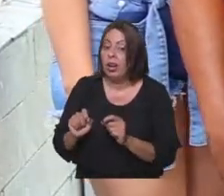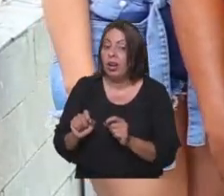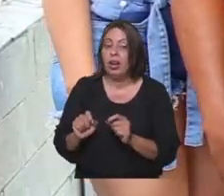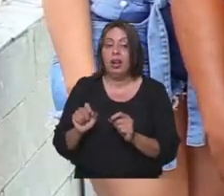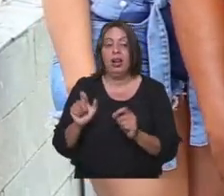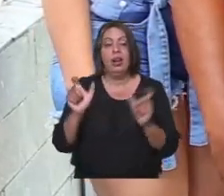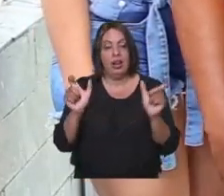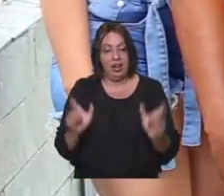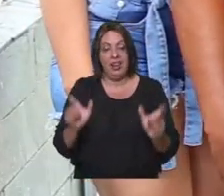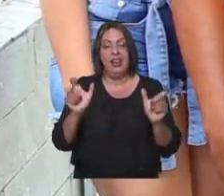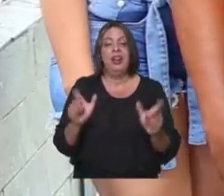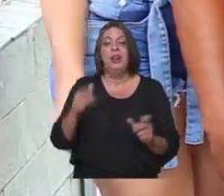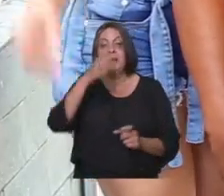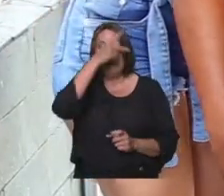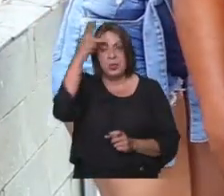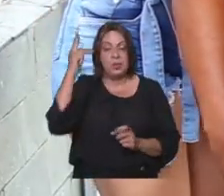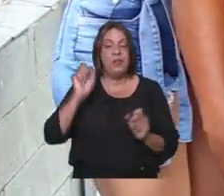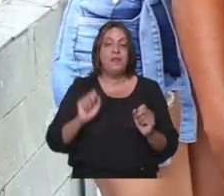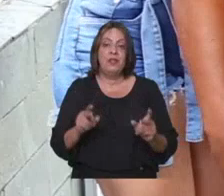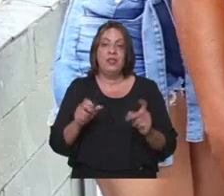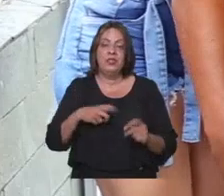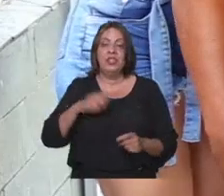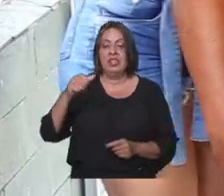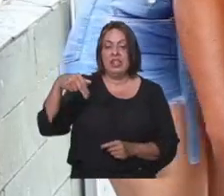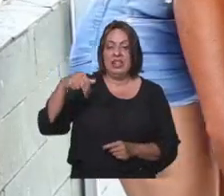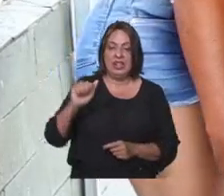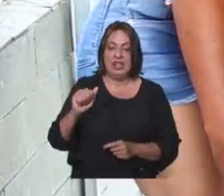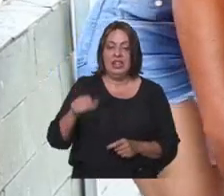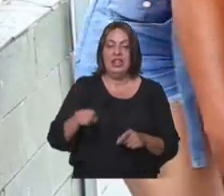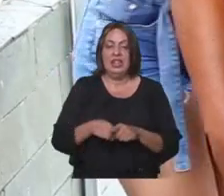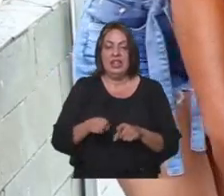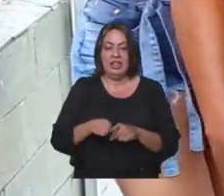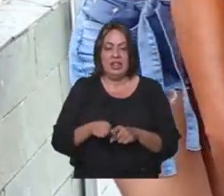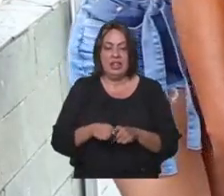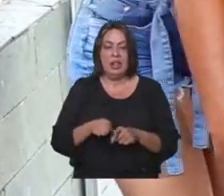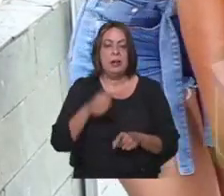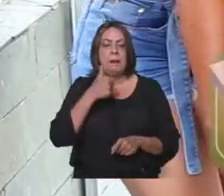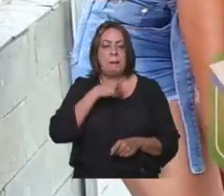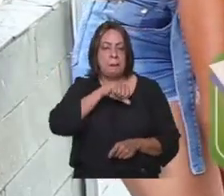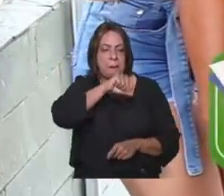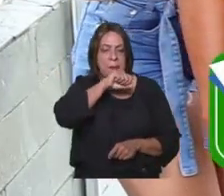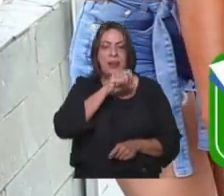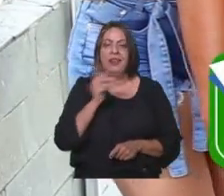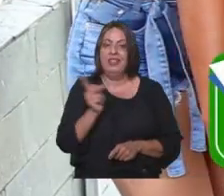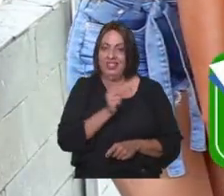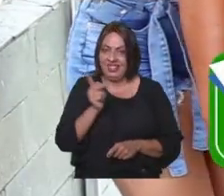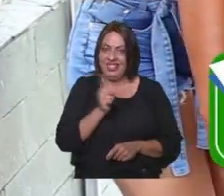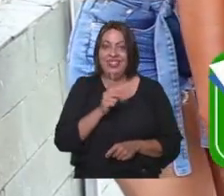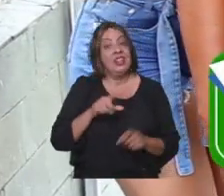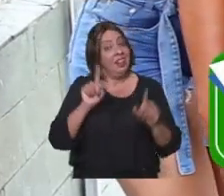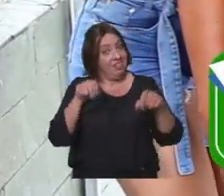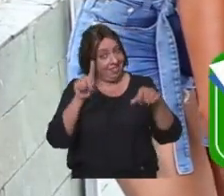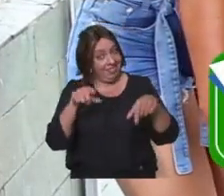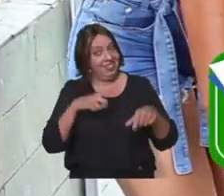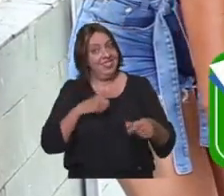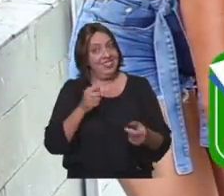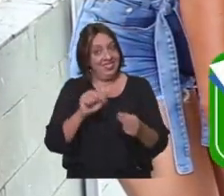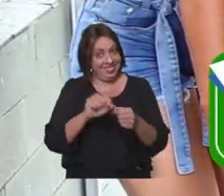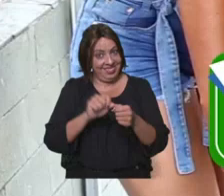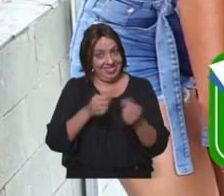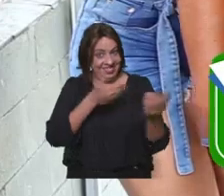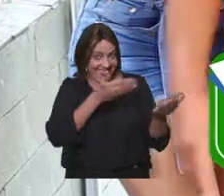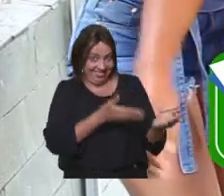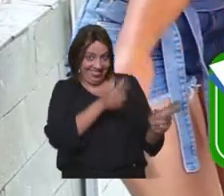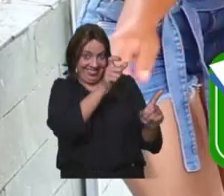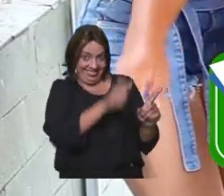quente de promotoras aqui de São Cristóvão, a Ana Cristina e a Fiamma, mãe e filha, não é? É isso aí, pessoal. E quem quiser fazer com o